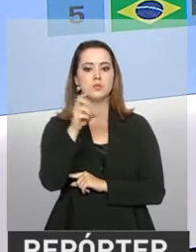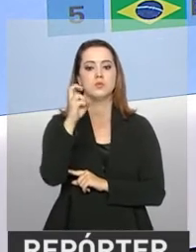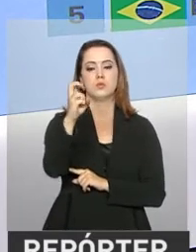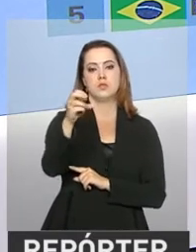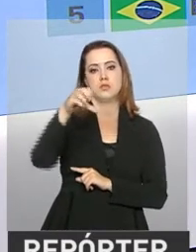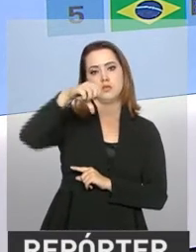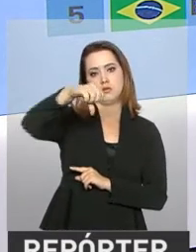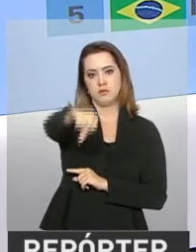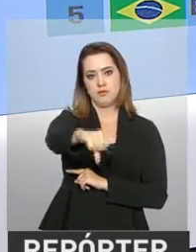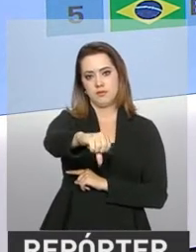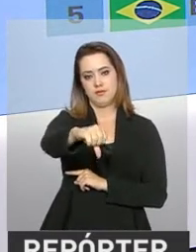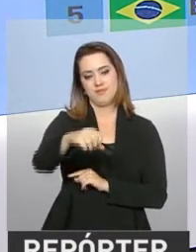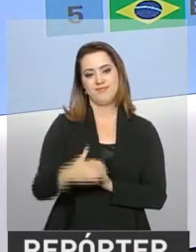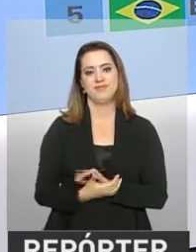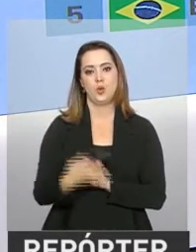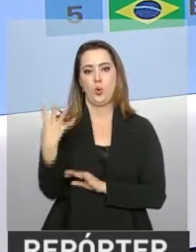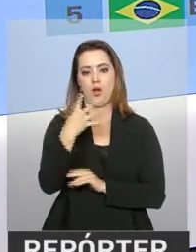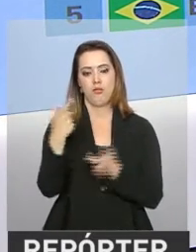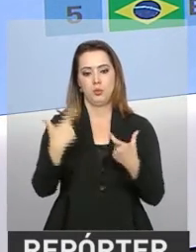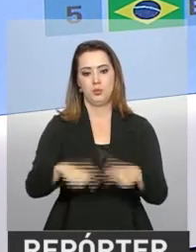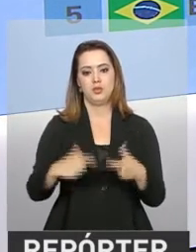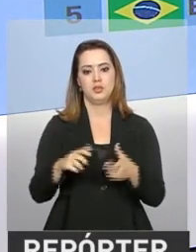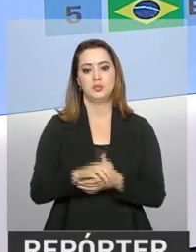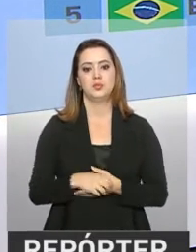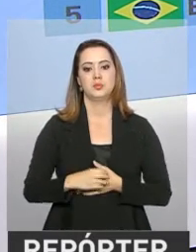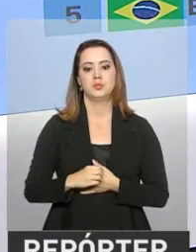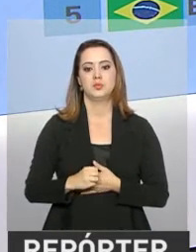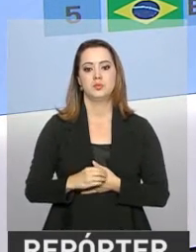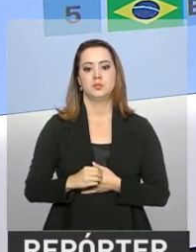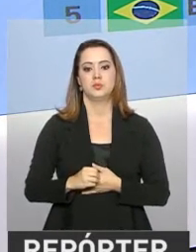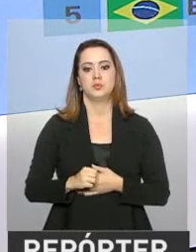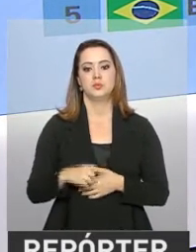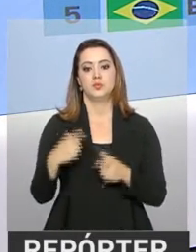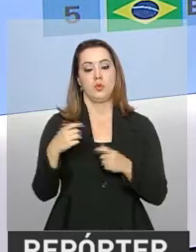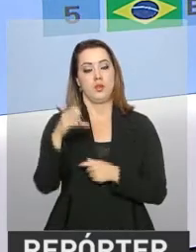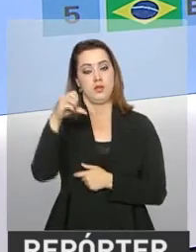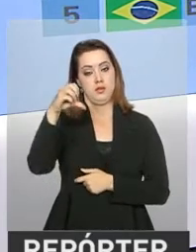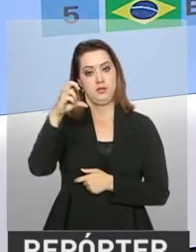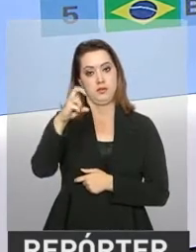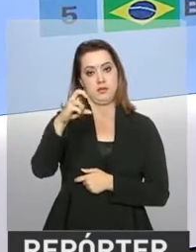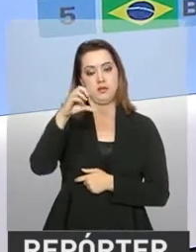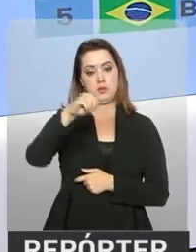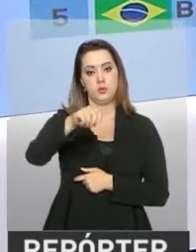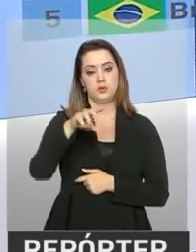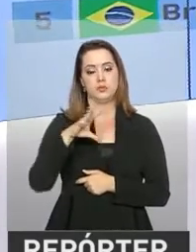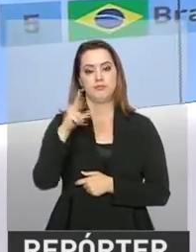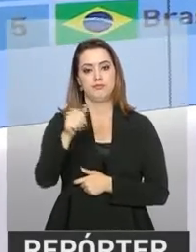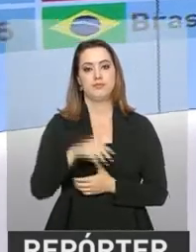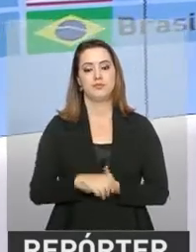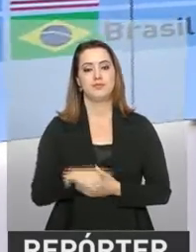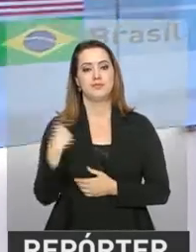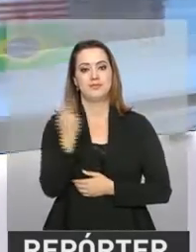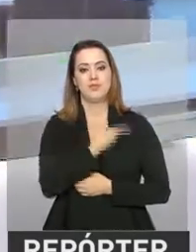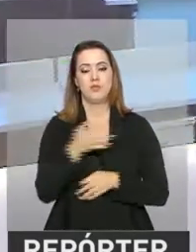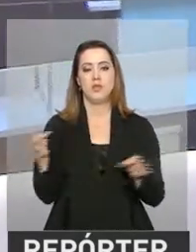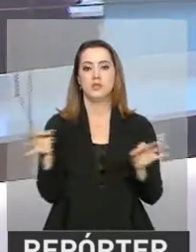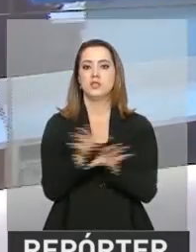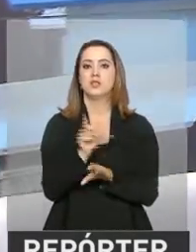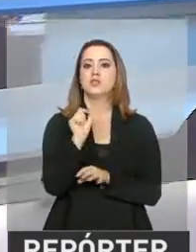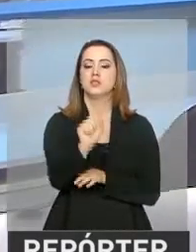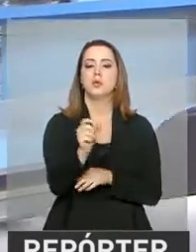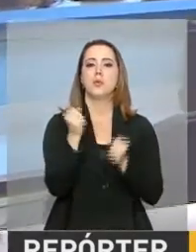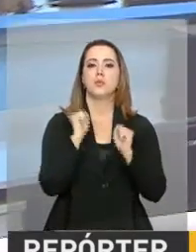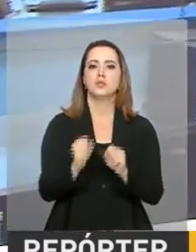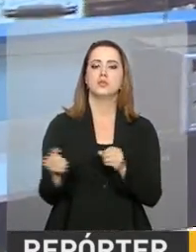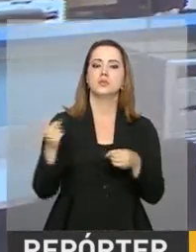Estados Unidos estão, então, em quarto lugar, com 20, 19, 59 medalhas no total. E nós ficamos por aqui.